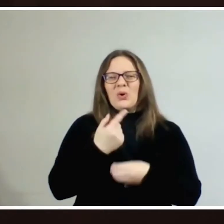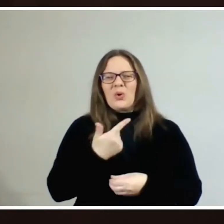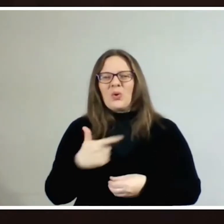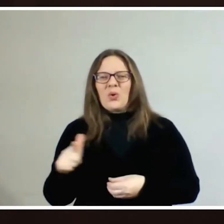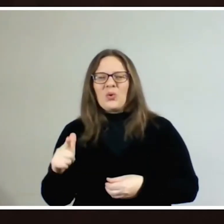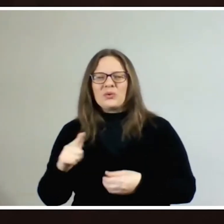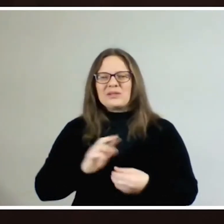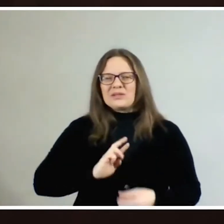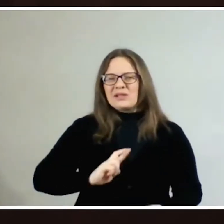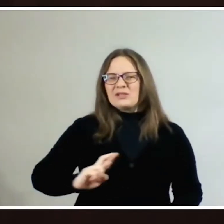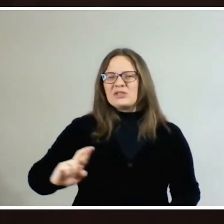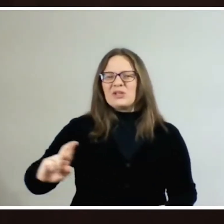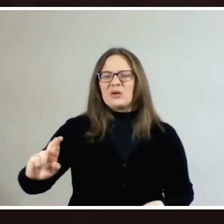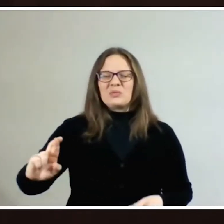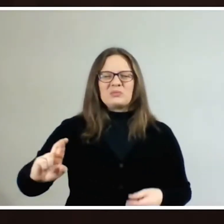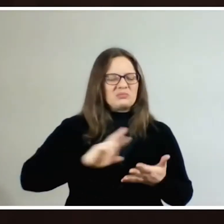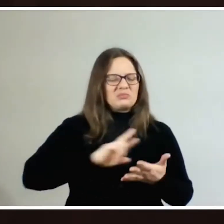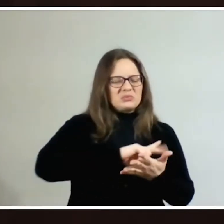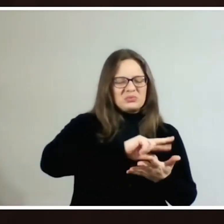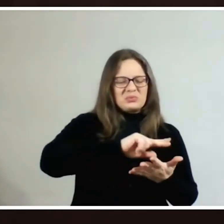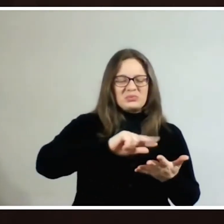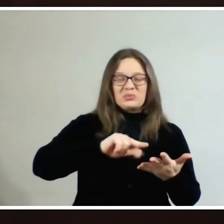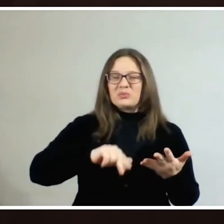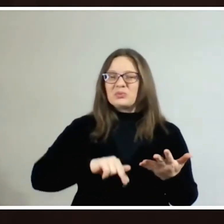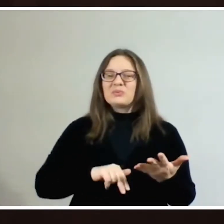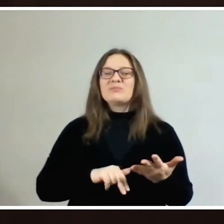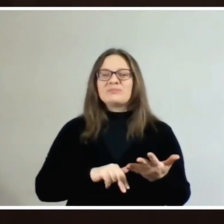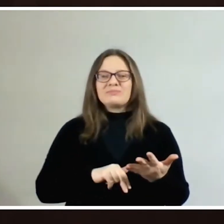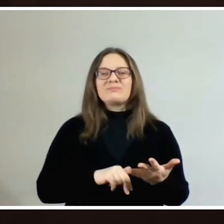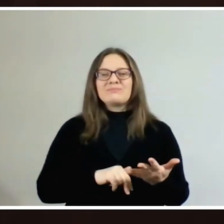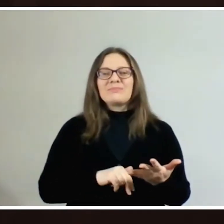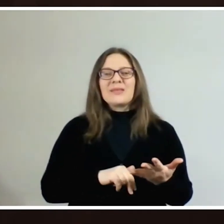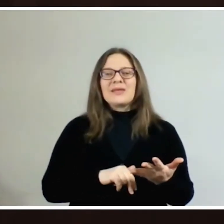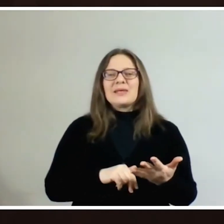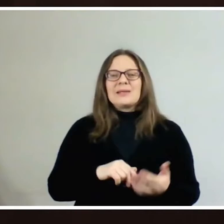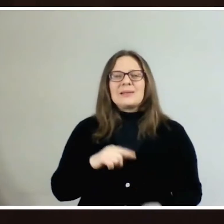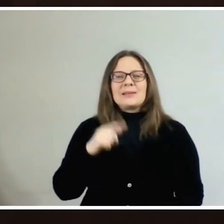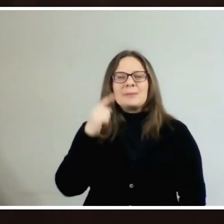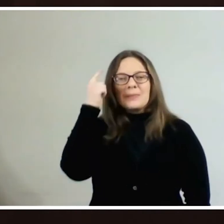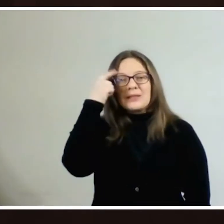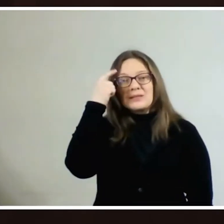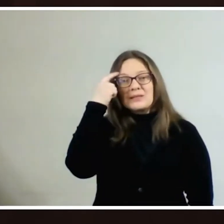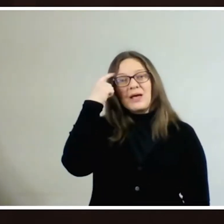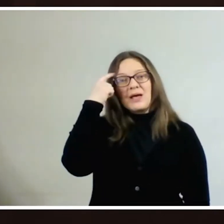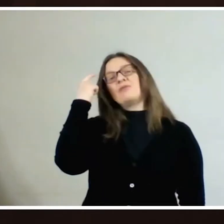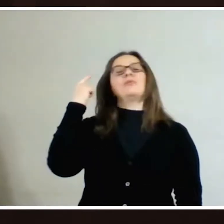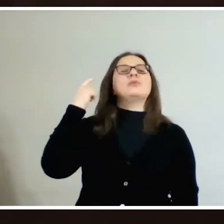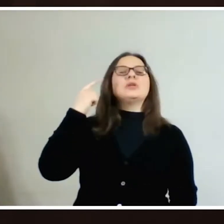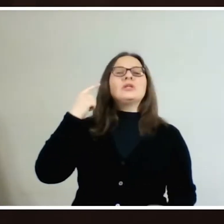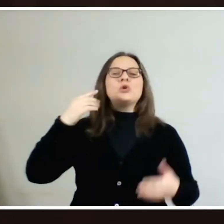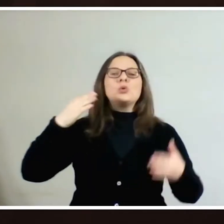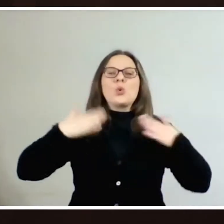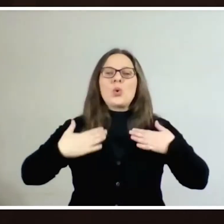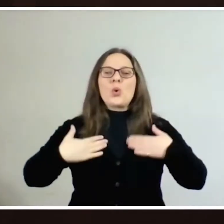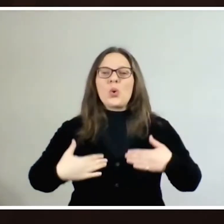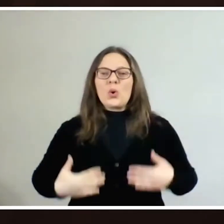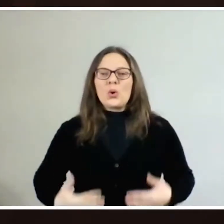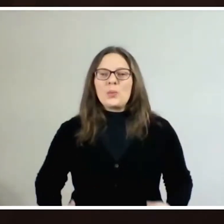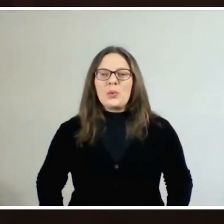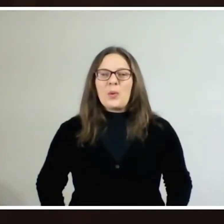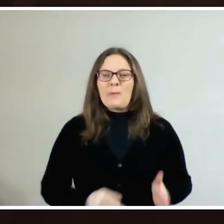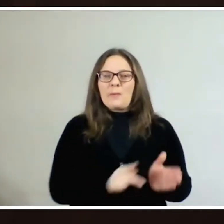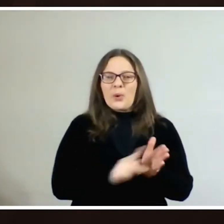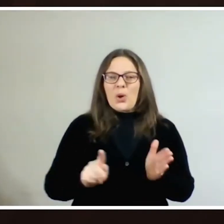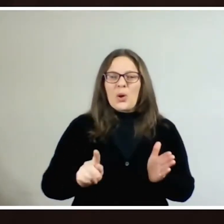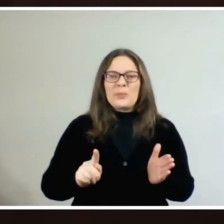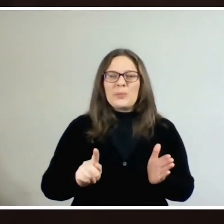a matéria era essencialmente maligna. Essa matéria que você tem no corpo, é